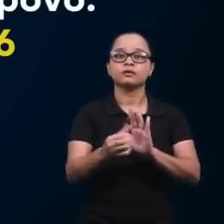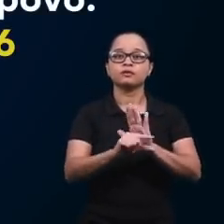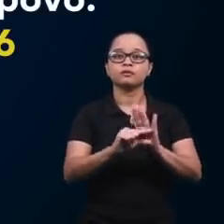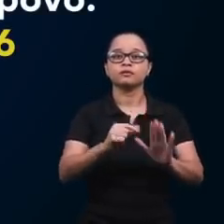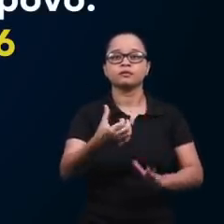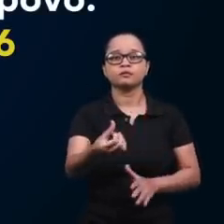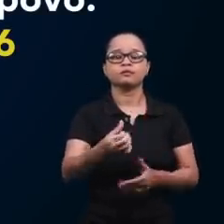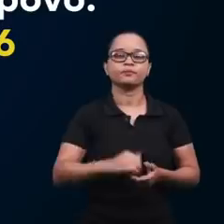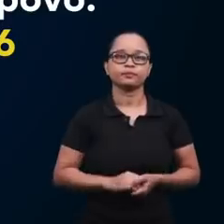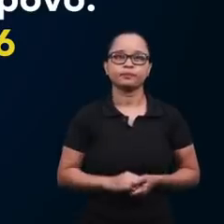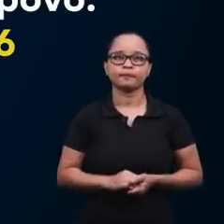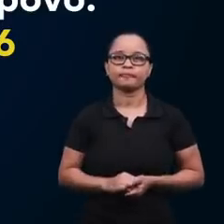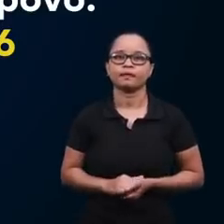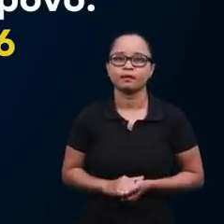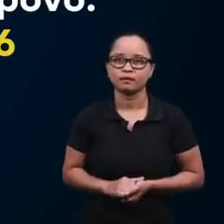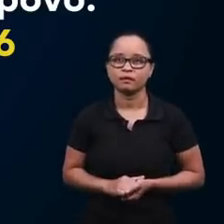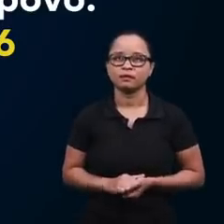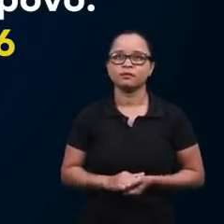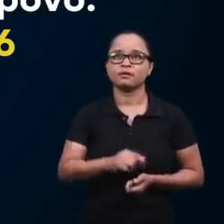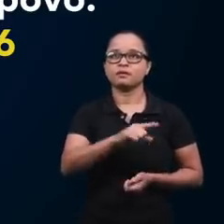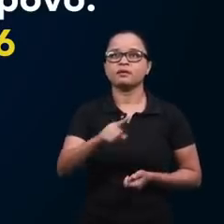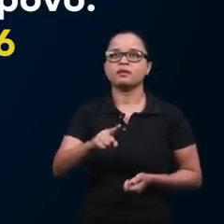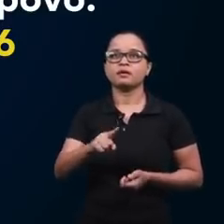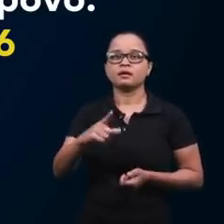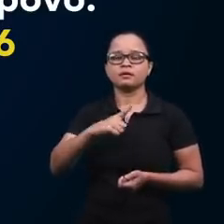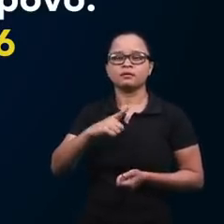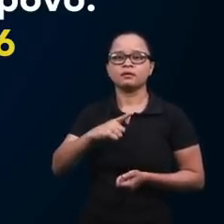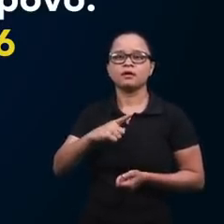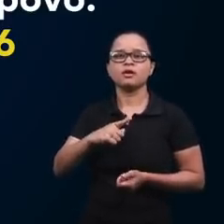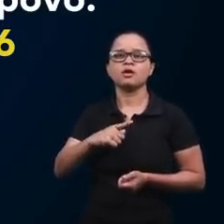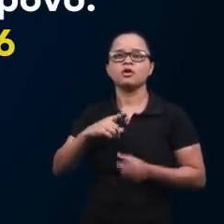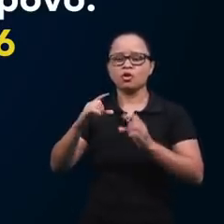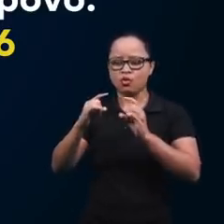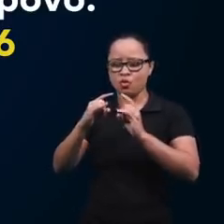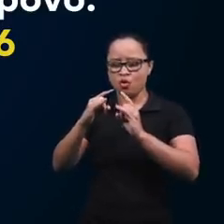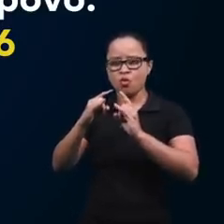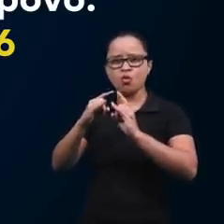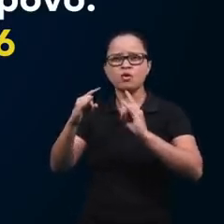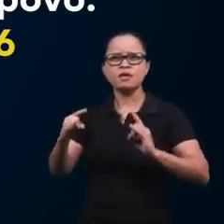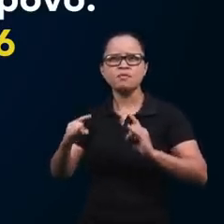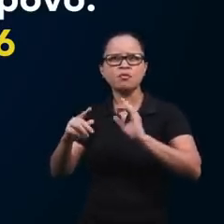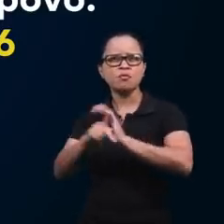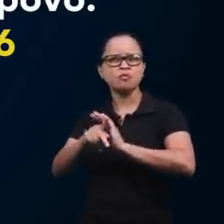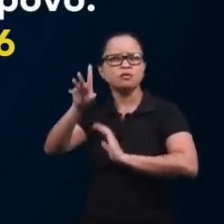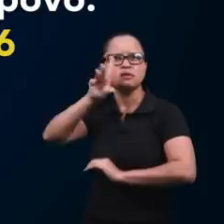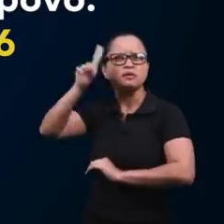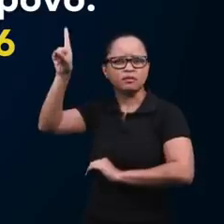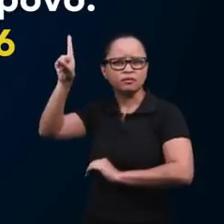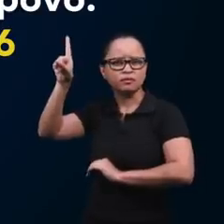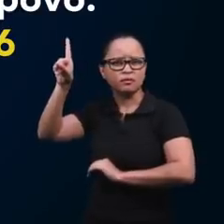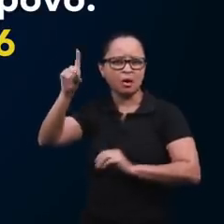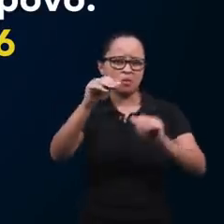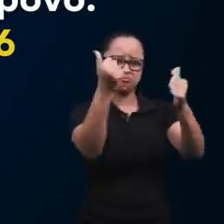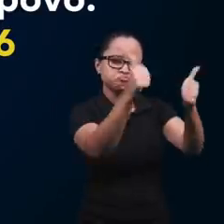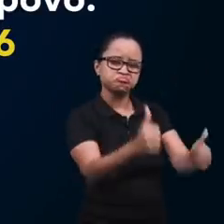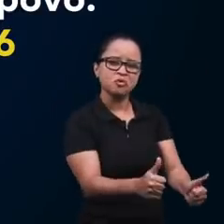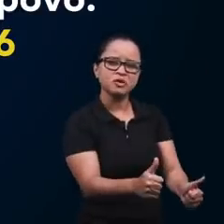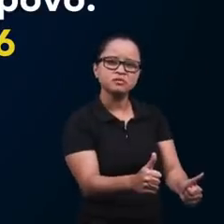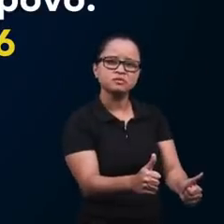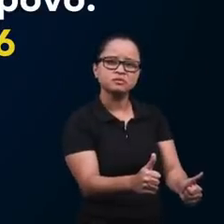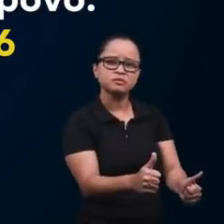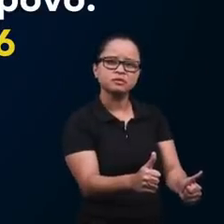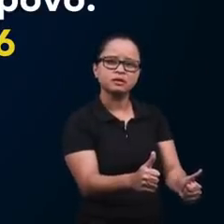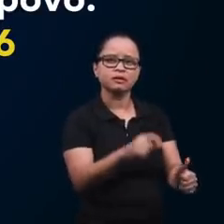que falam e que consenso tem o templo de Deus com os vídeos Porque vós sois o templo de Deus